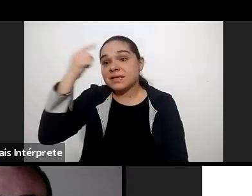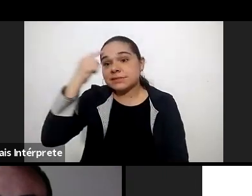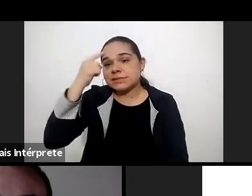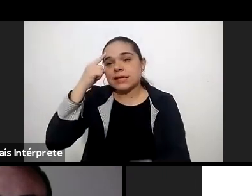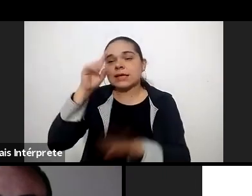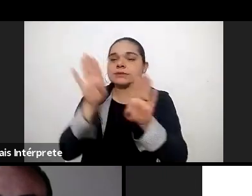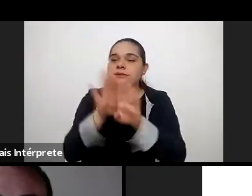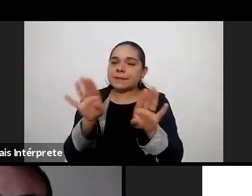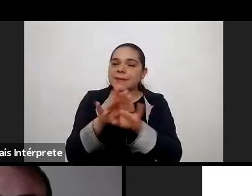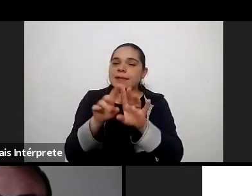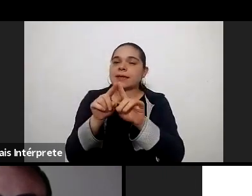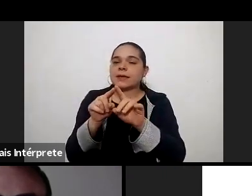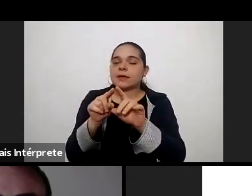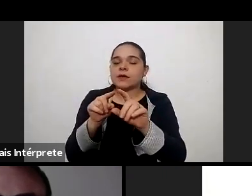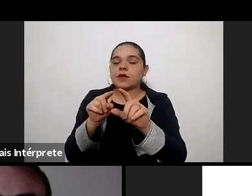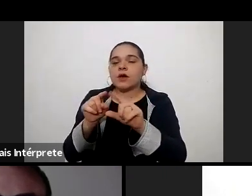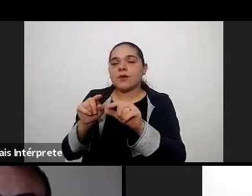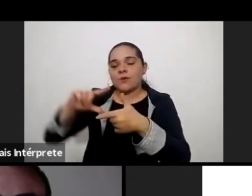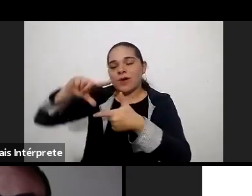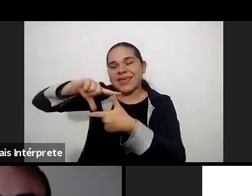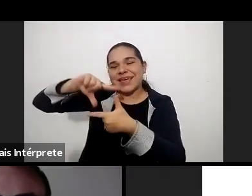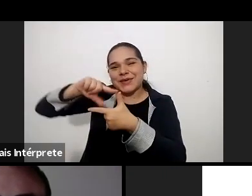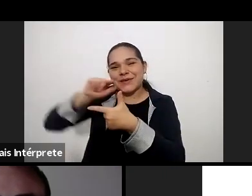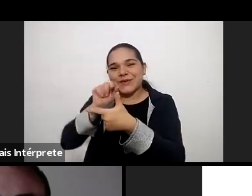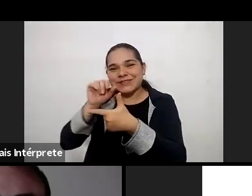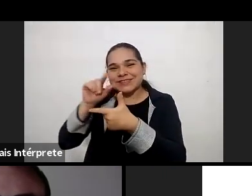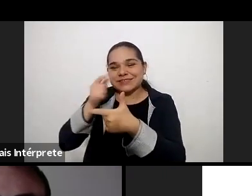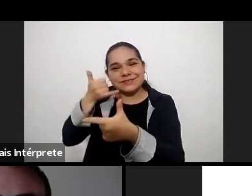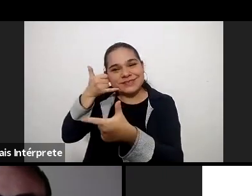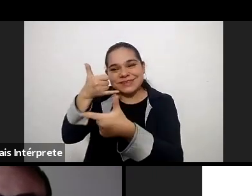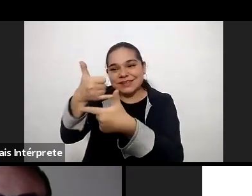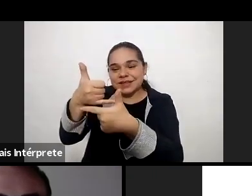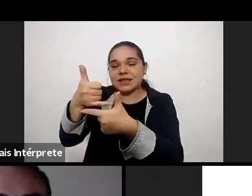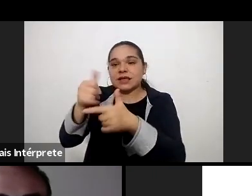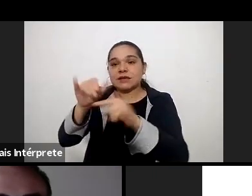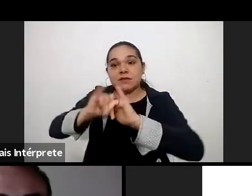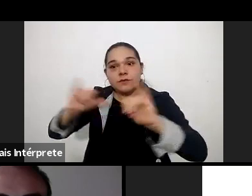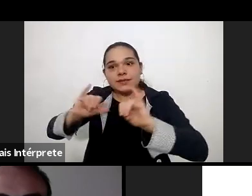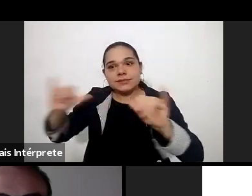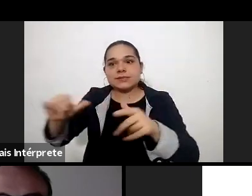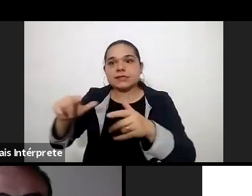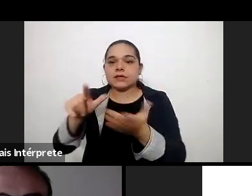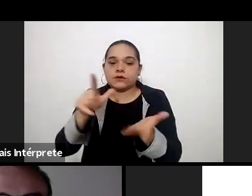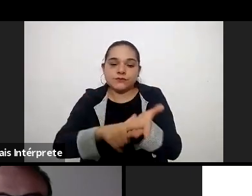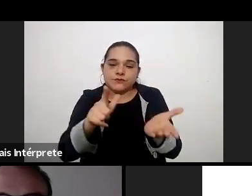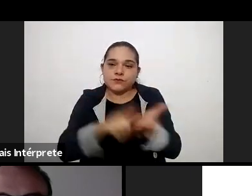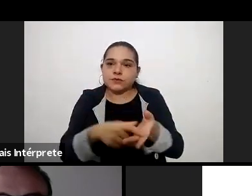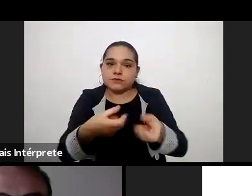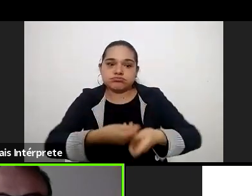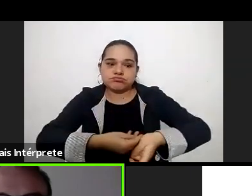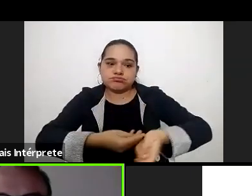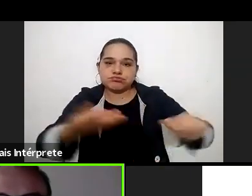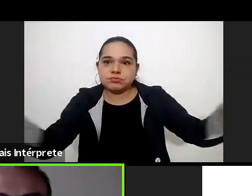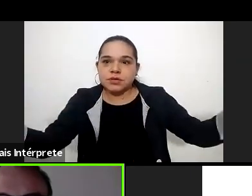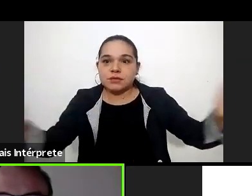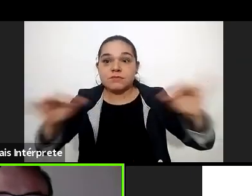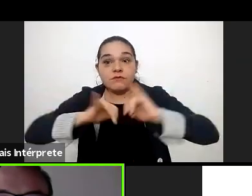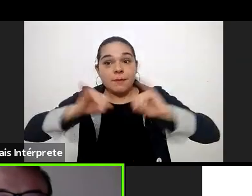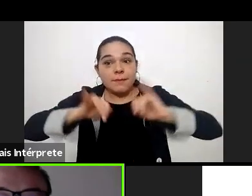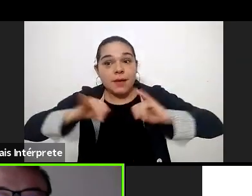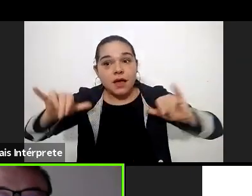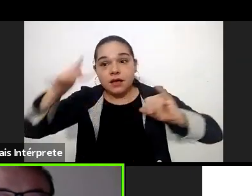code para informação é o alguns folder zinho para entregar nas fábricas achar uma forma de gente poder a